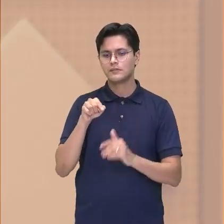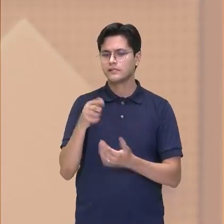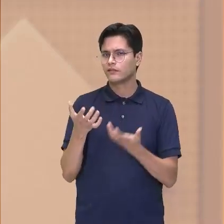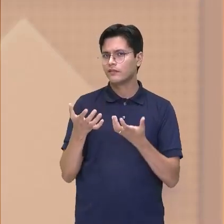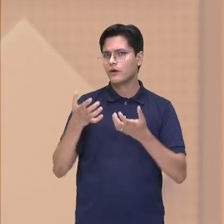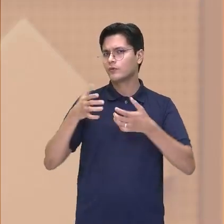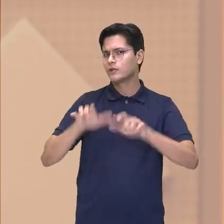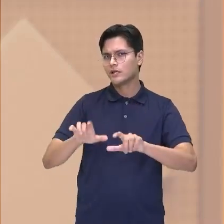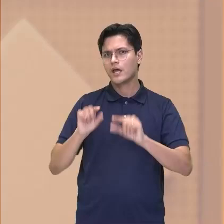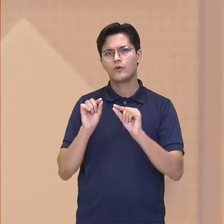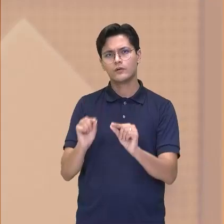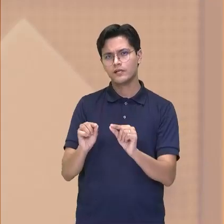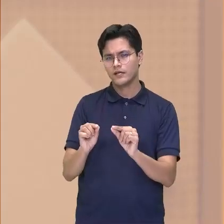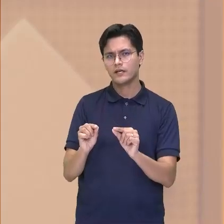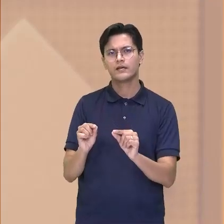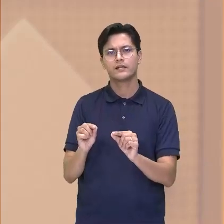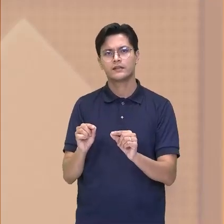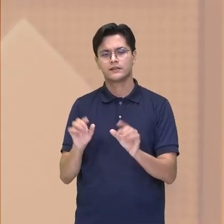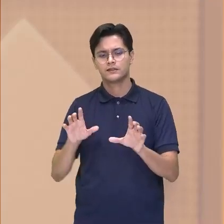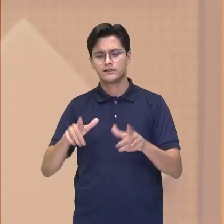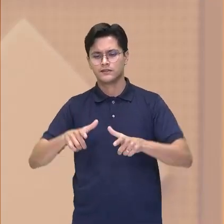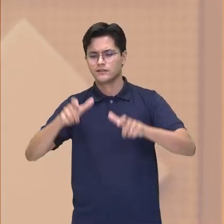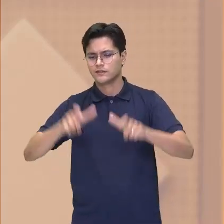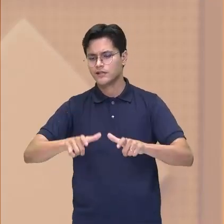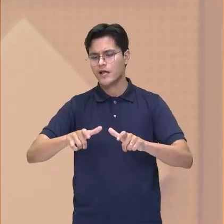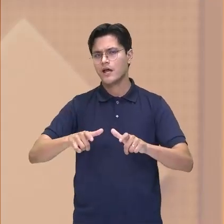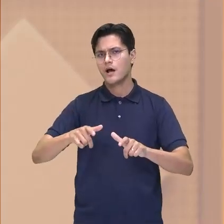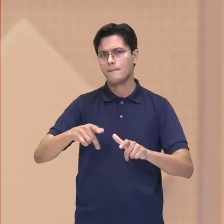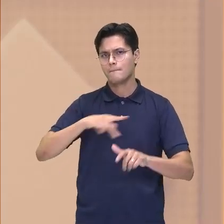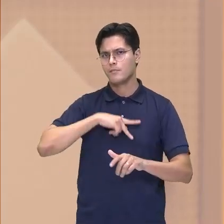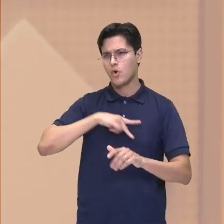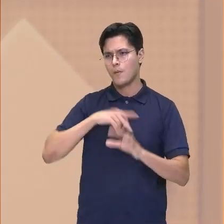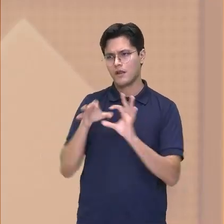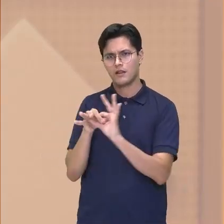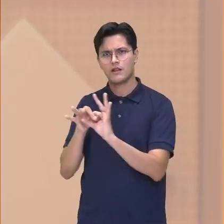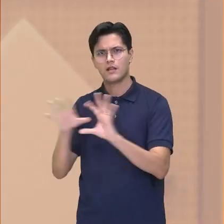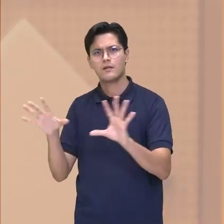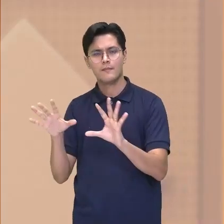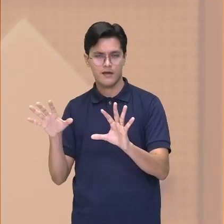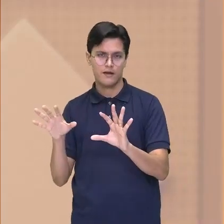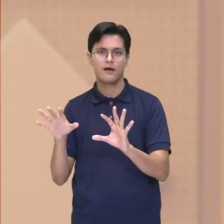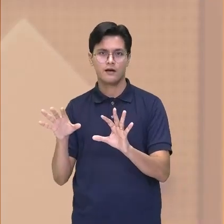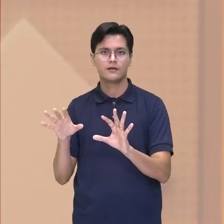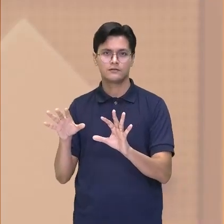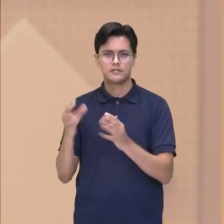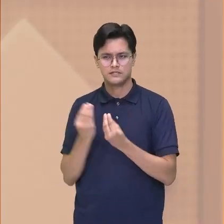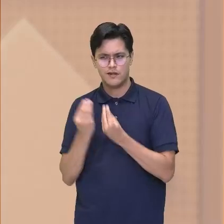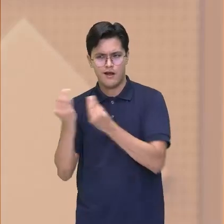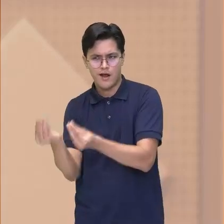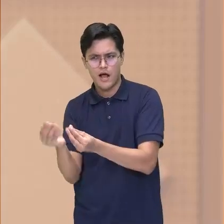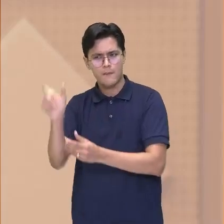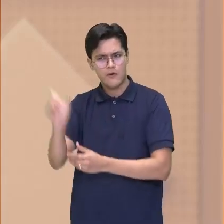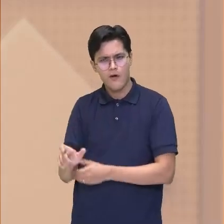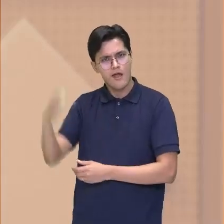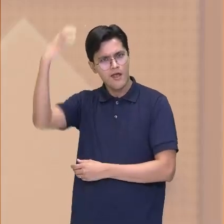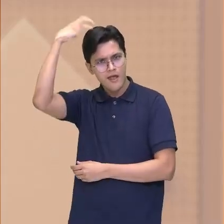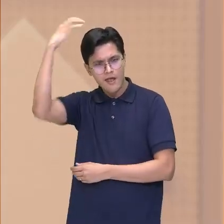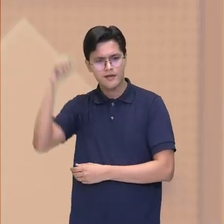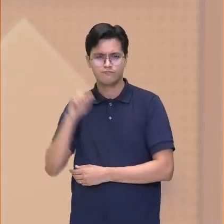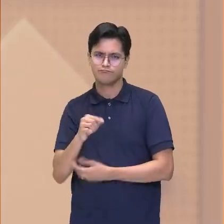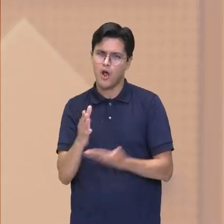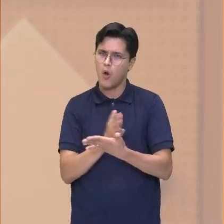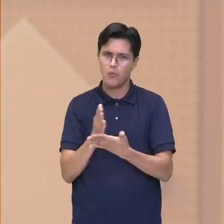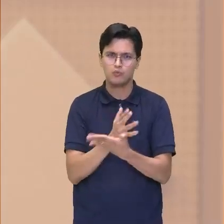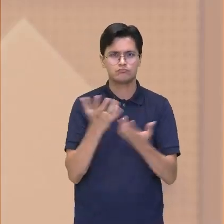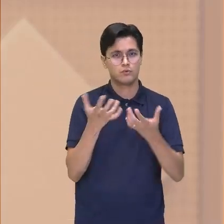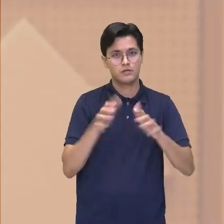ceder alguns de seus privilégios para beneficiar a centralização política de um rei. Então, ali vai ter alguma divergência. No